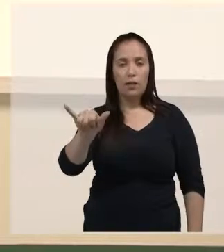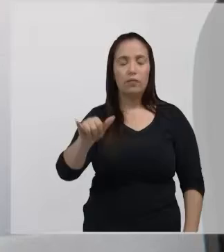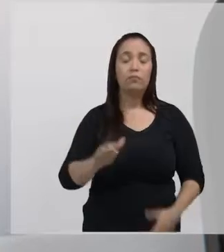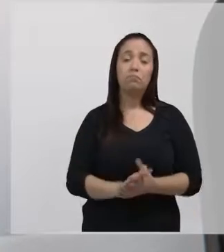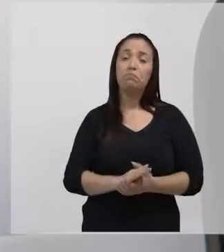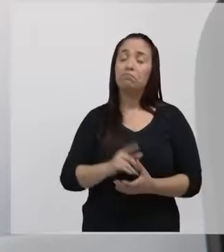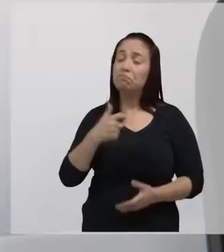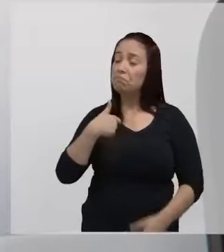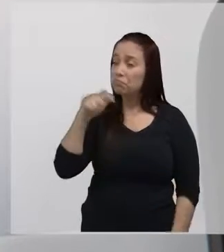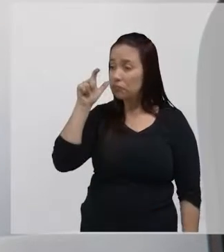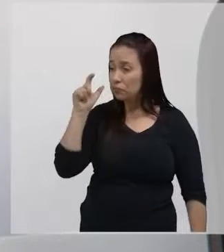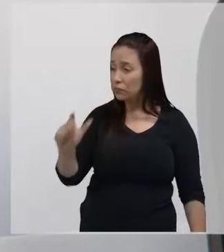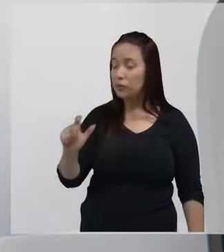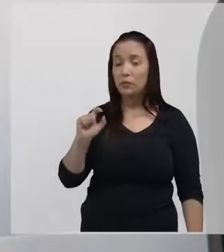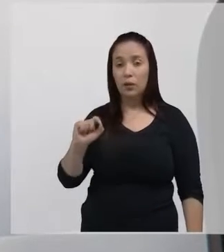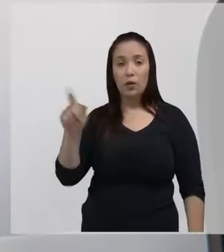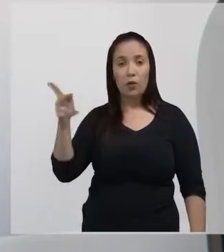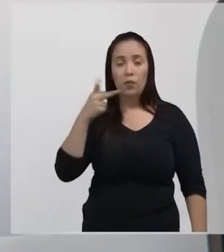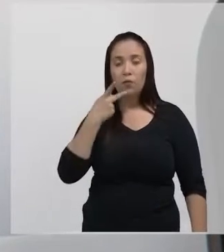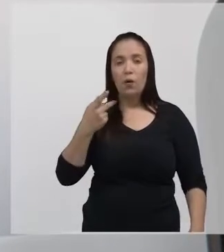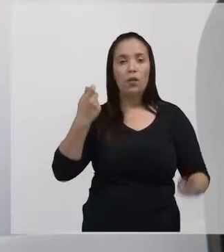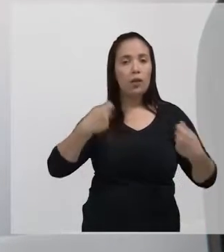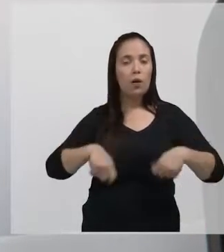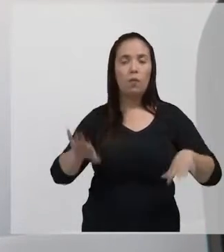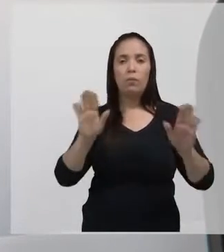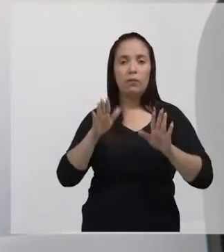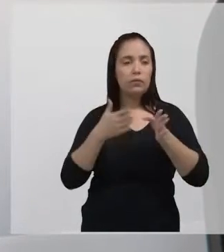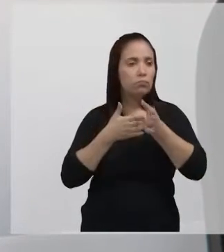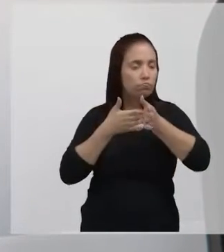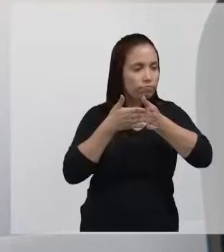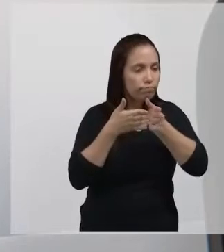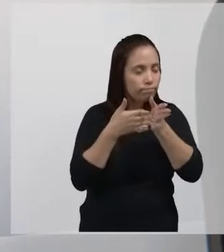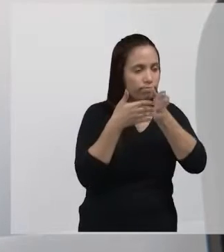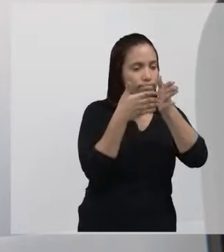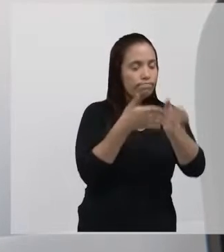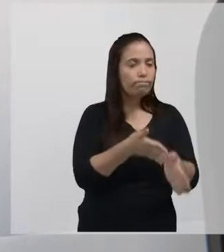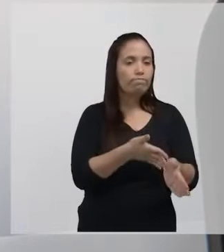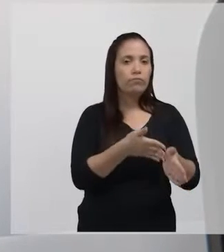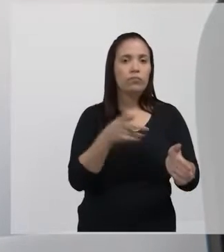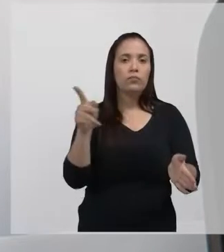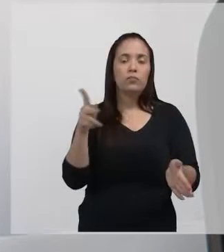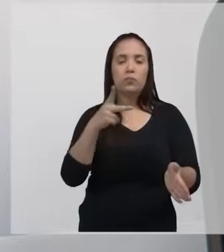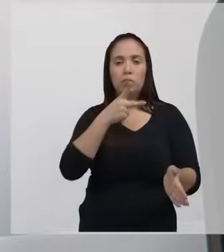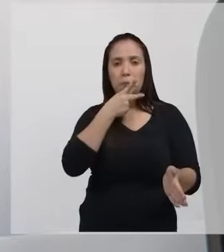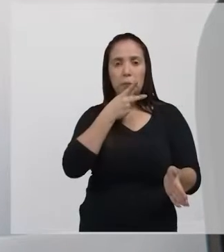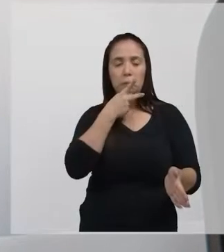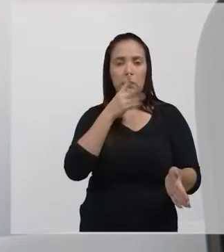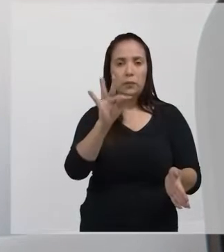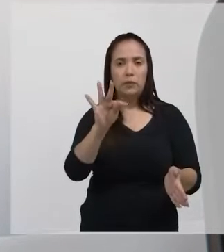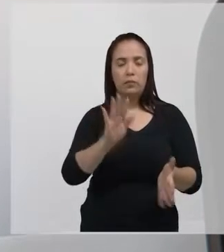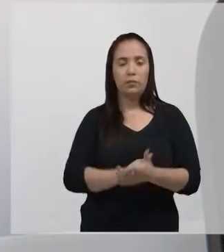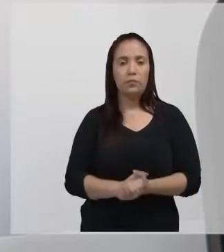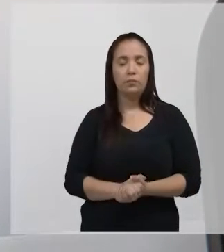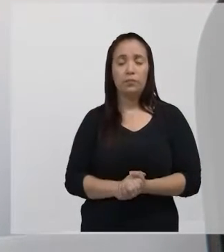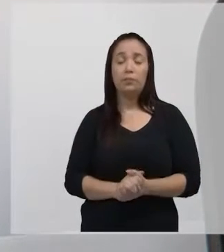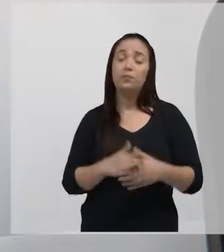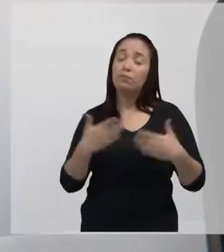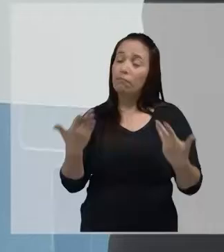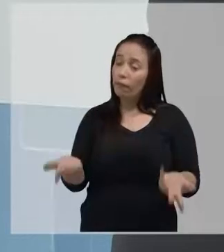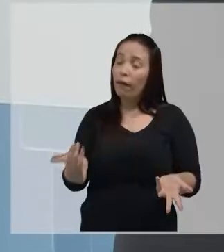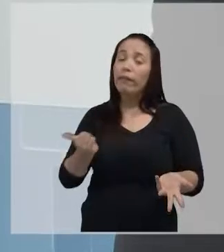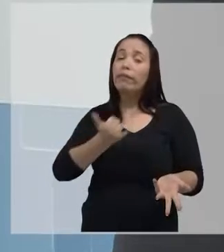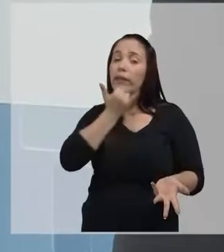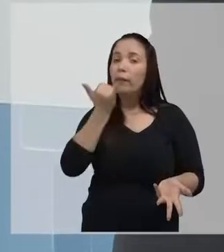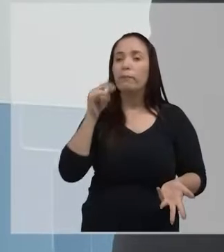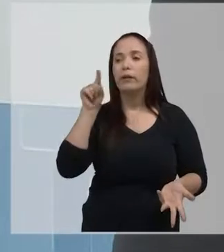deixou bem claro, não precisamos seguir o caminho que o Partido dos Trabalhadores traçou para si mesmo. Tudo depende da